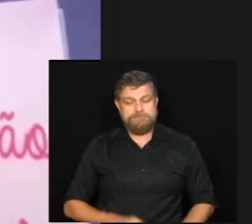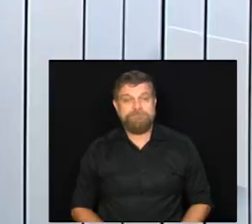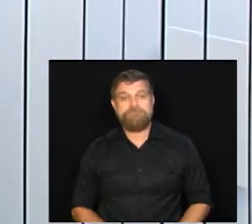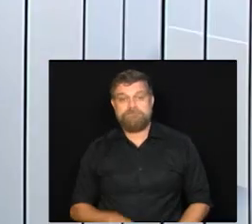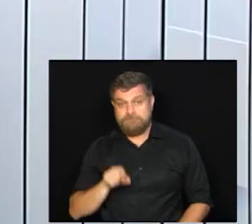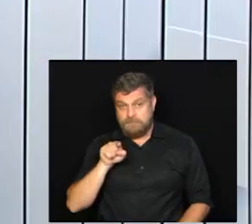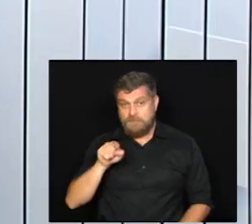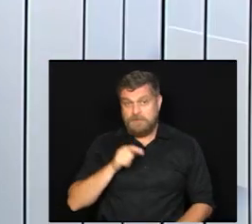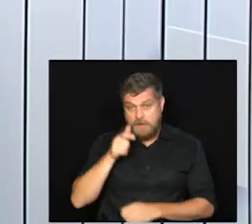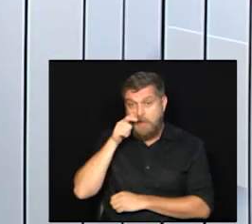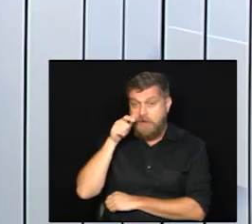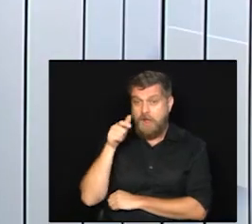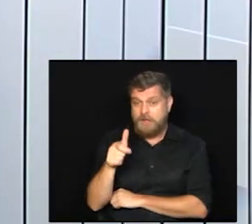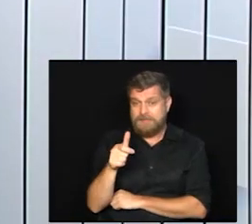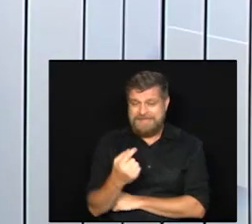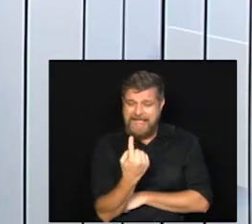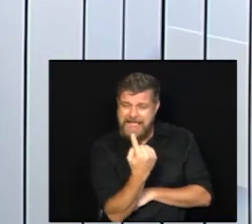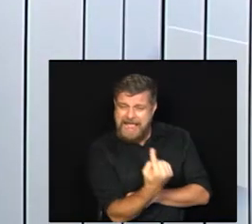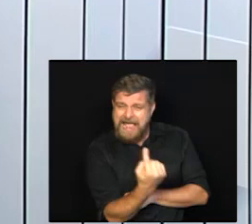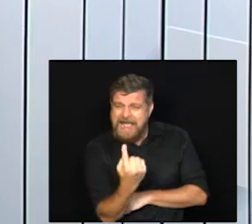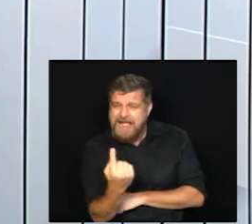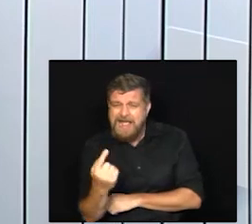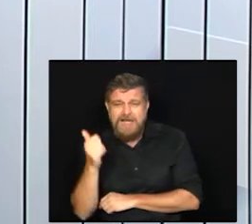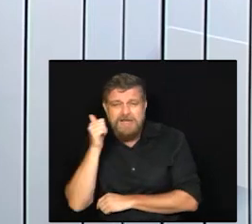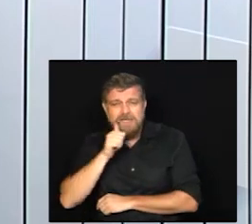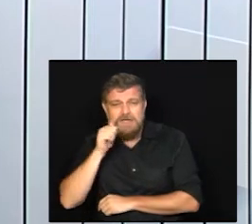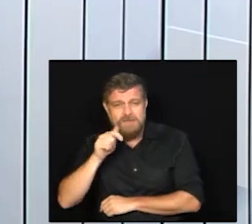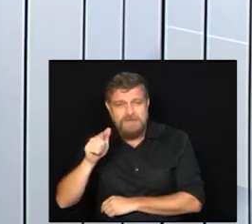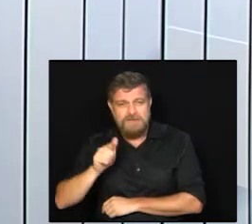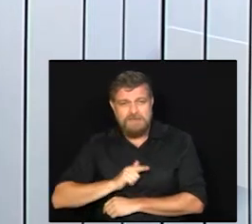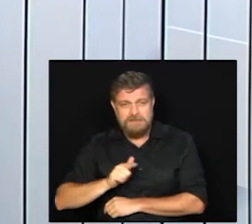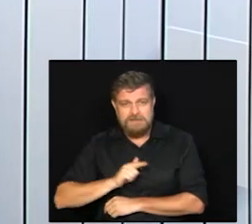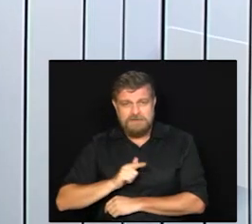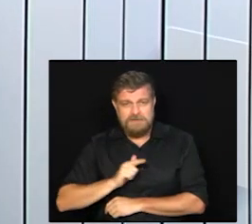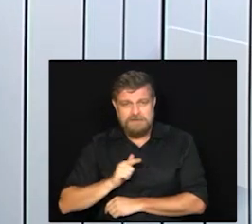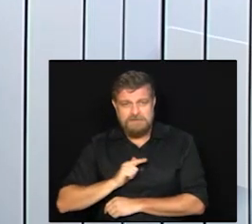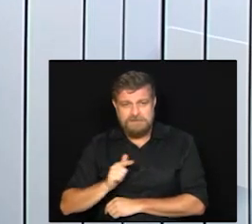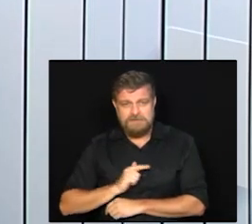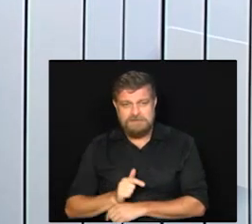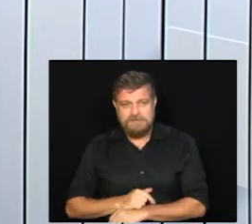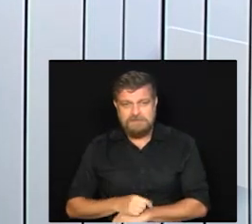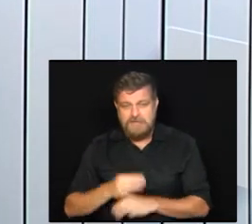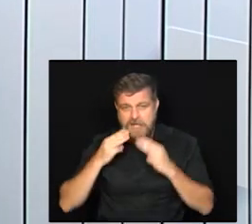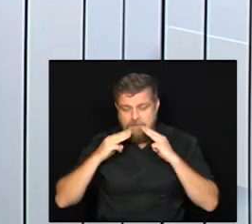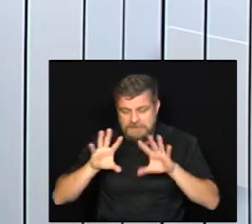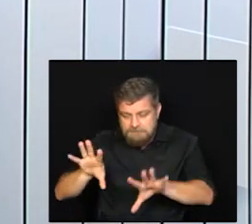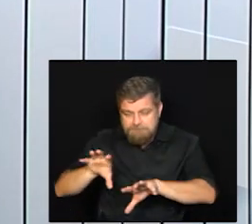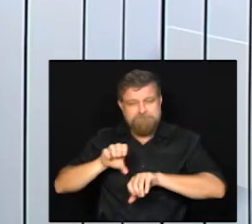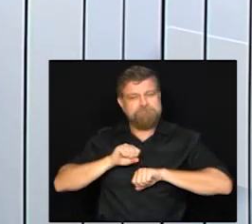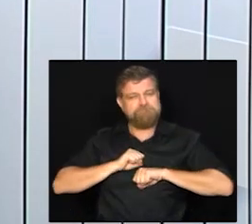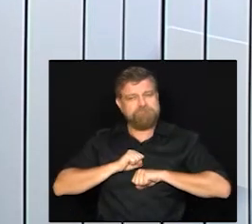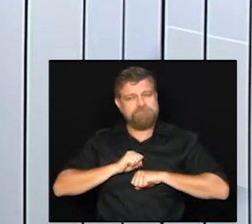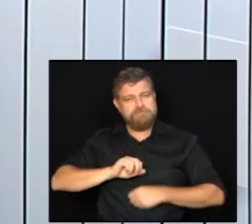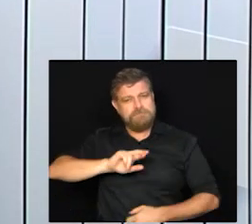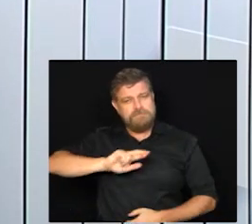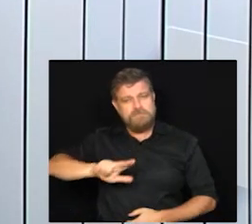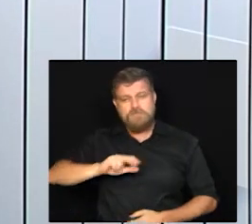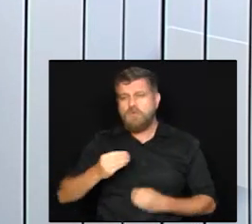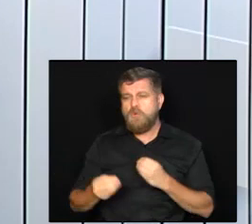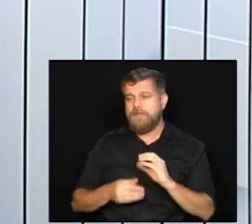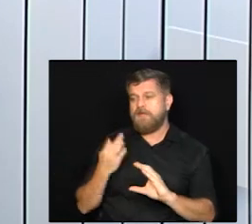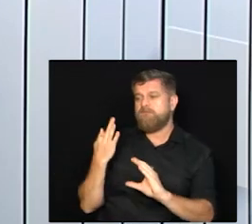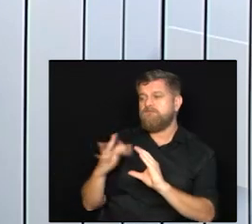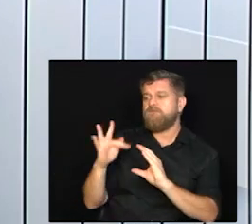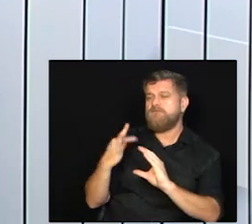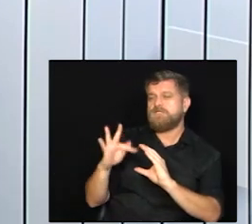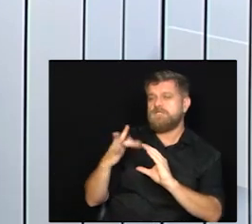coisa interessante, né? Que cada mulher, ela recebe de uma maneira a mensagem, né? Como é que é o feedback que você